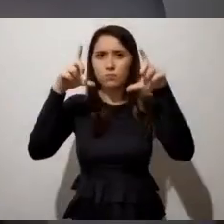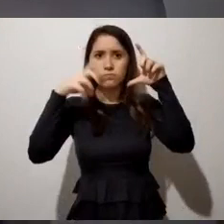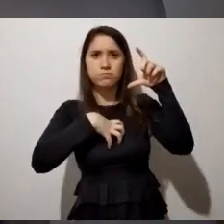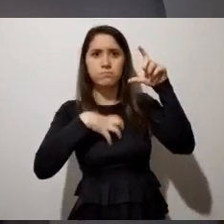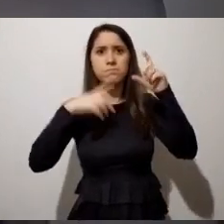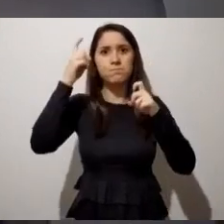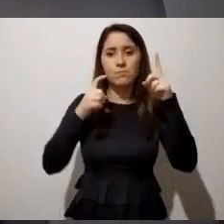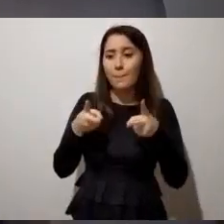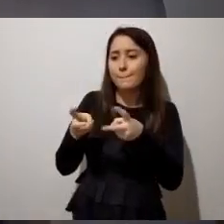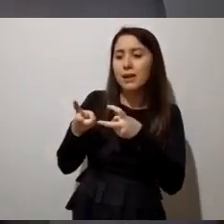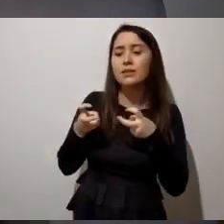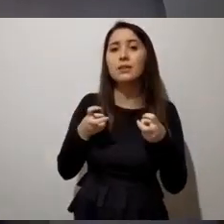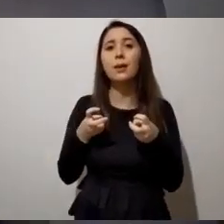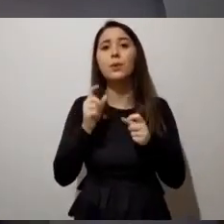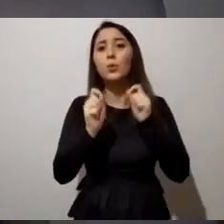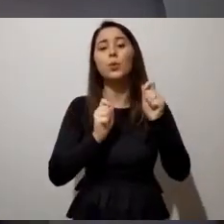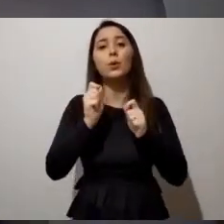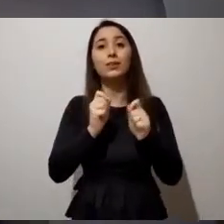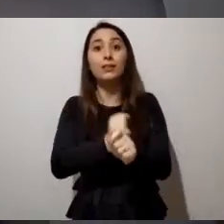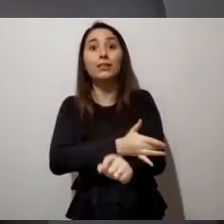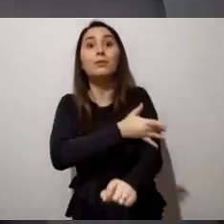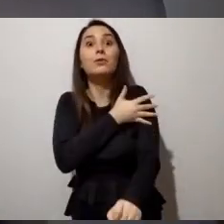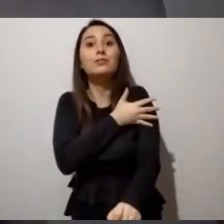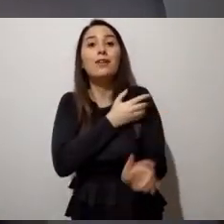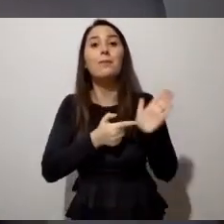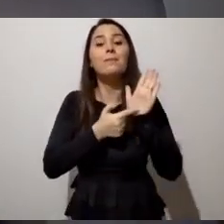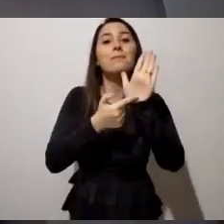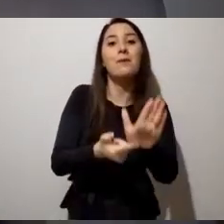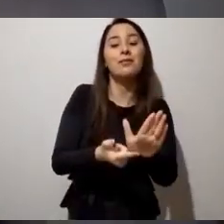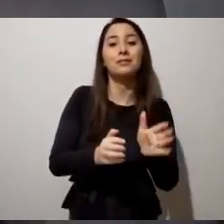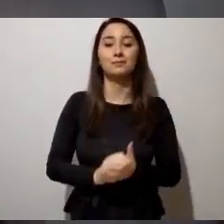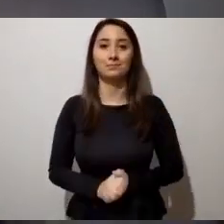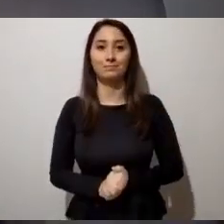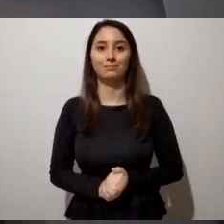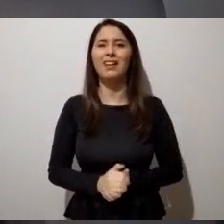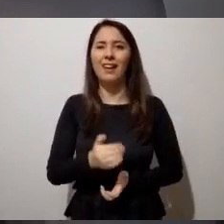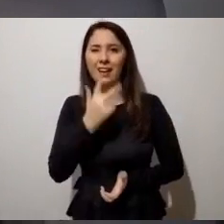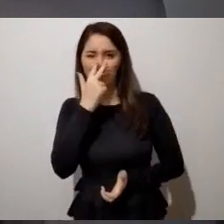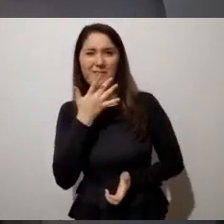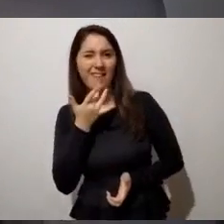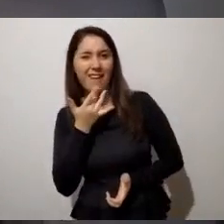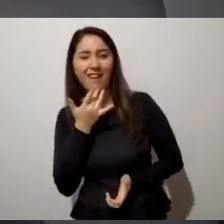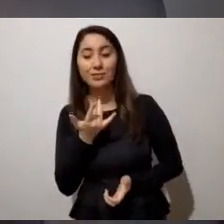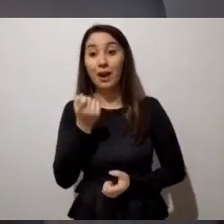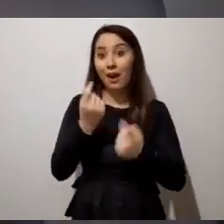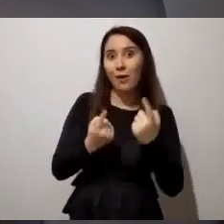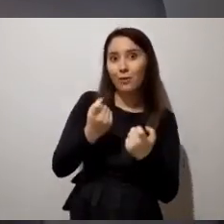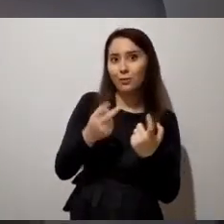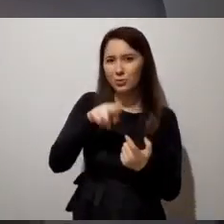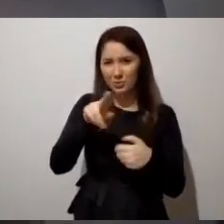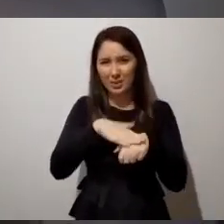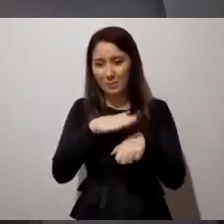está expressando. Parece algo muito fácil. Alguns que são mais usados, que são mais conhecidos, você vai conseguir definir